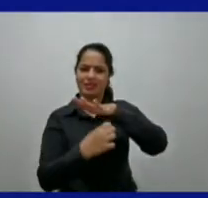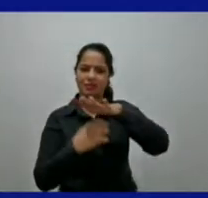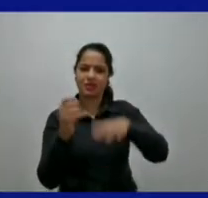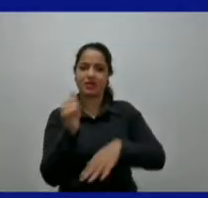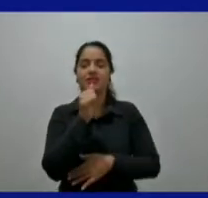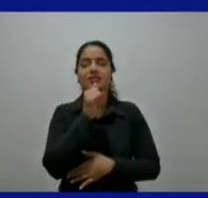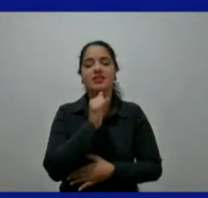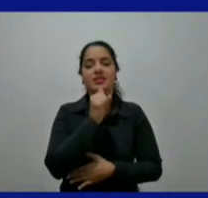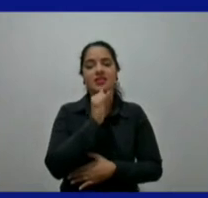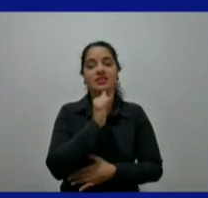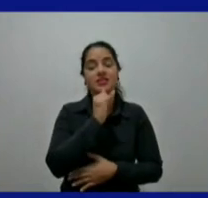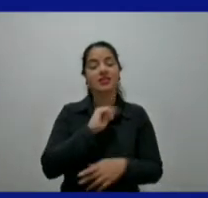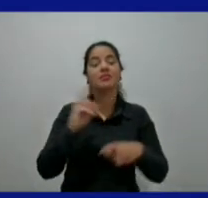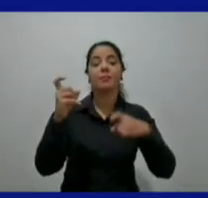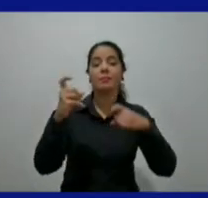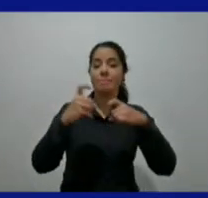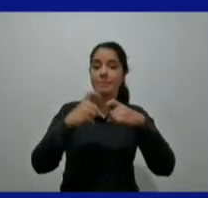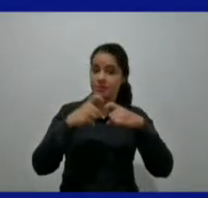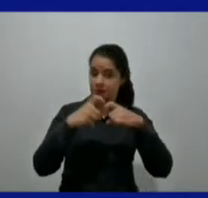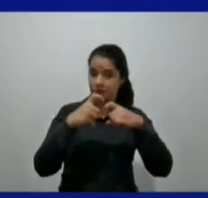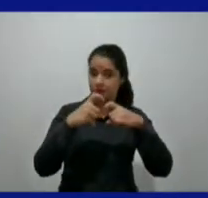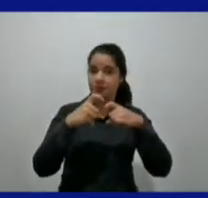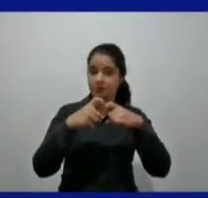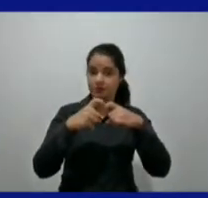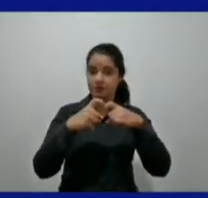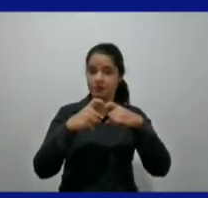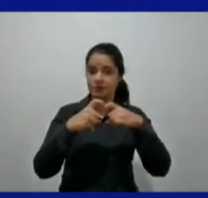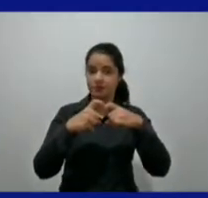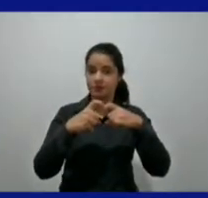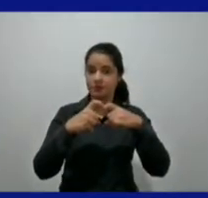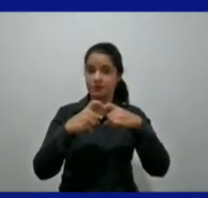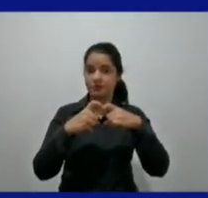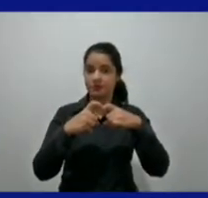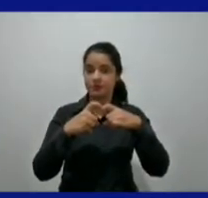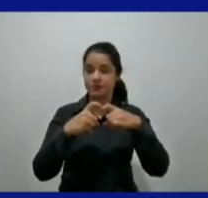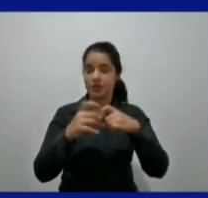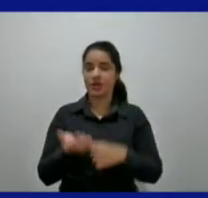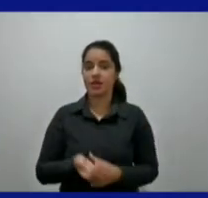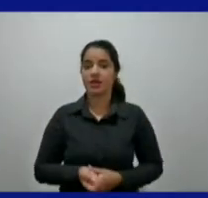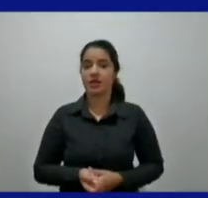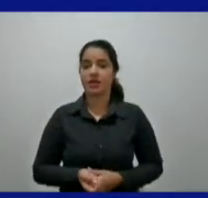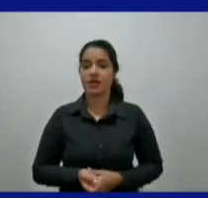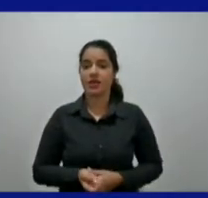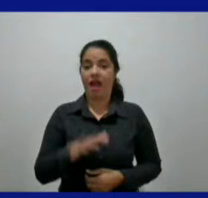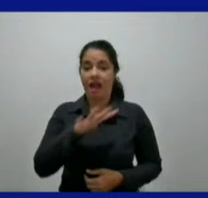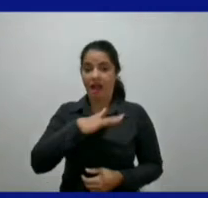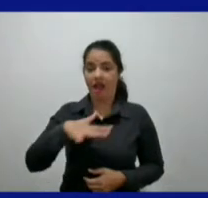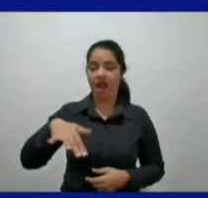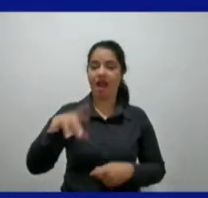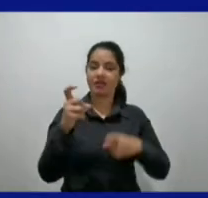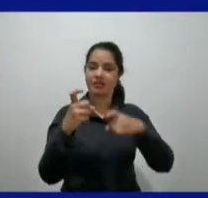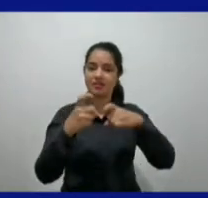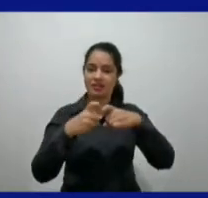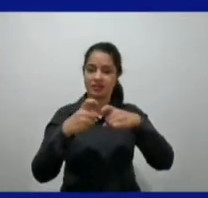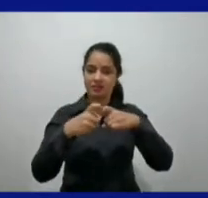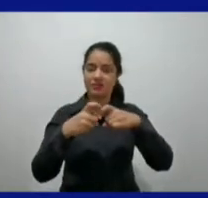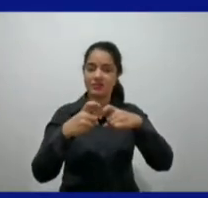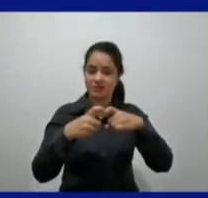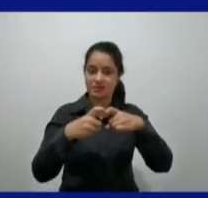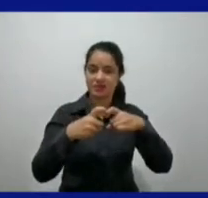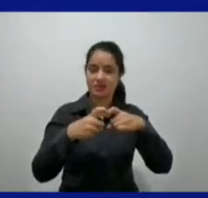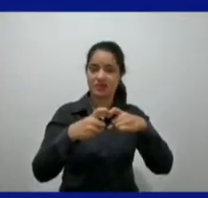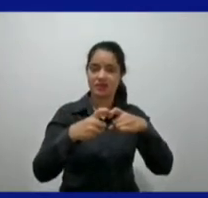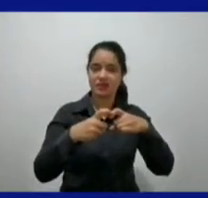da medicina. A medicina não pega apenas os diversos exames, bota